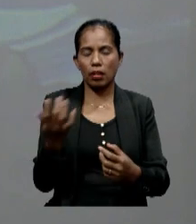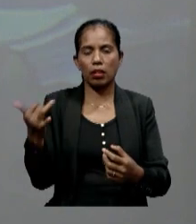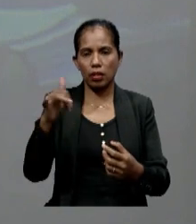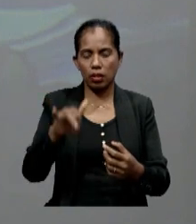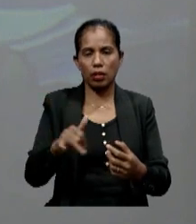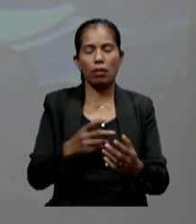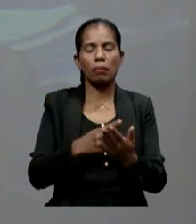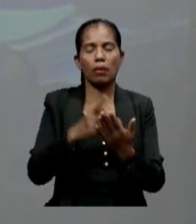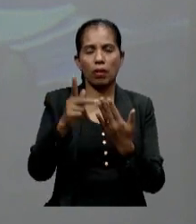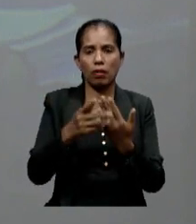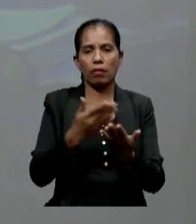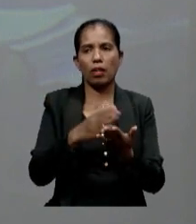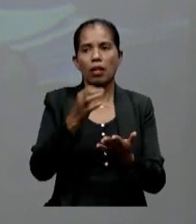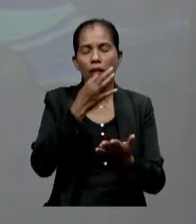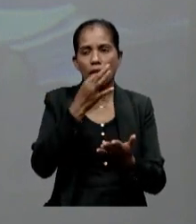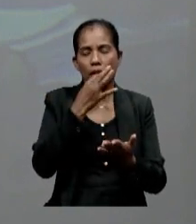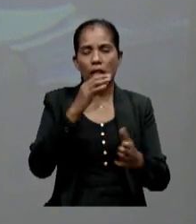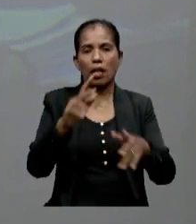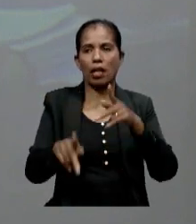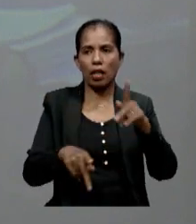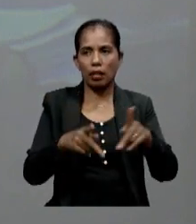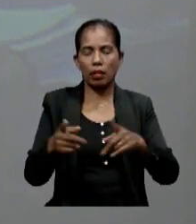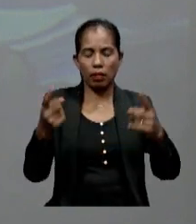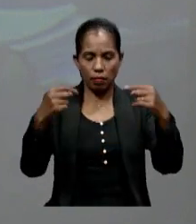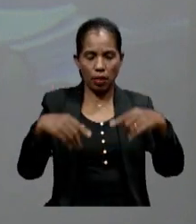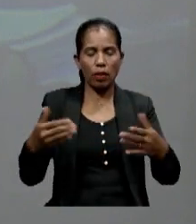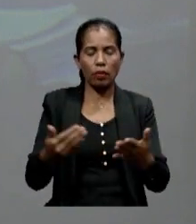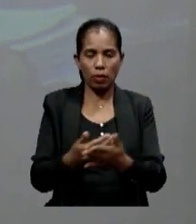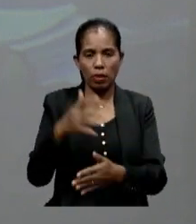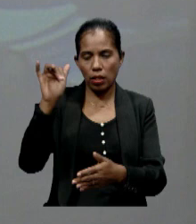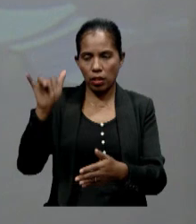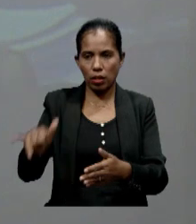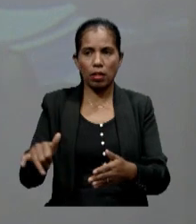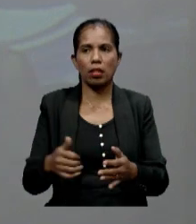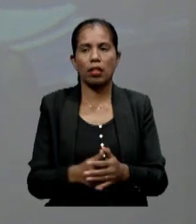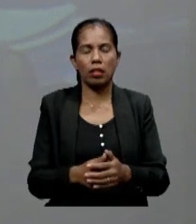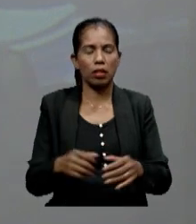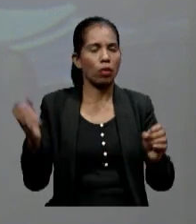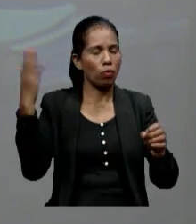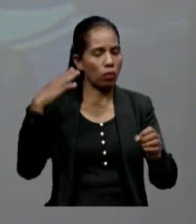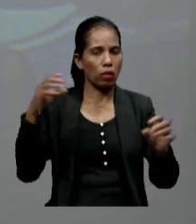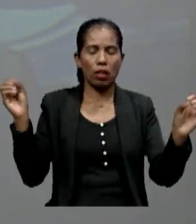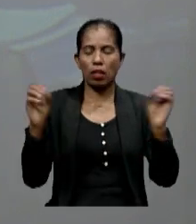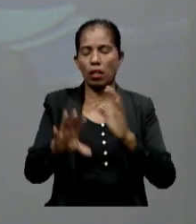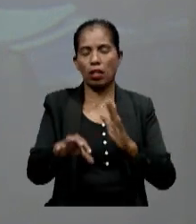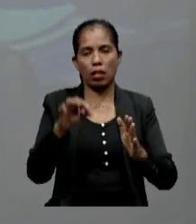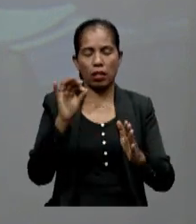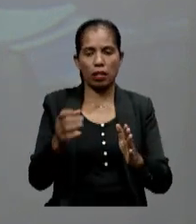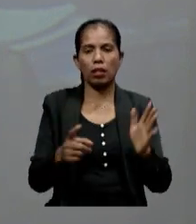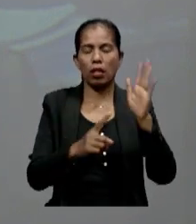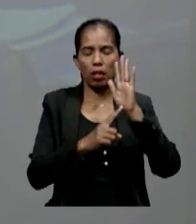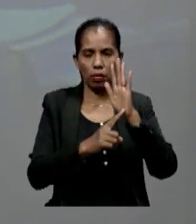também. Faz ele para ele ser valo, vai fogo, ele é levado. E se ele atua nela, ele vai. E ele vai ser atua